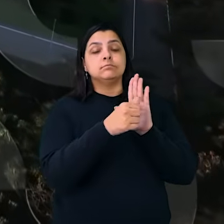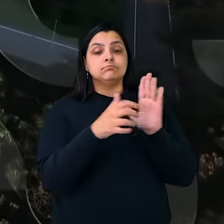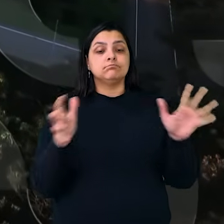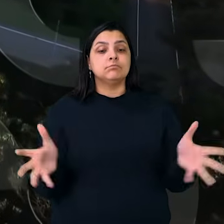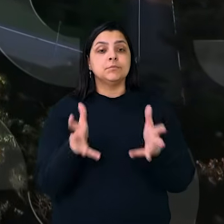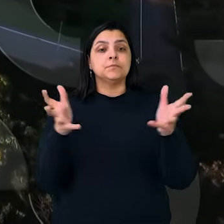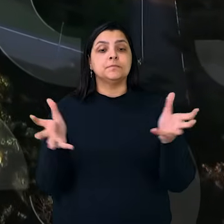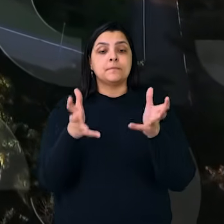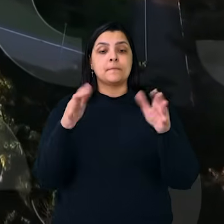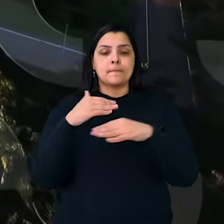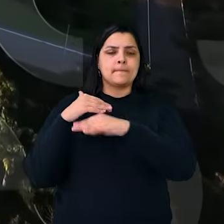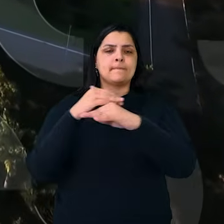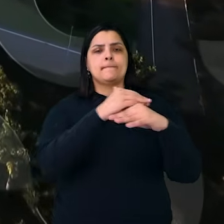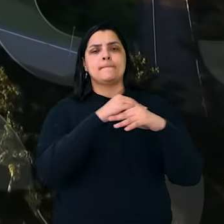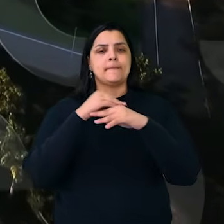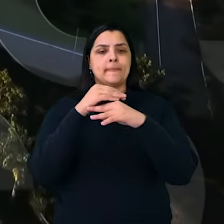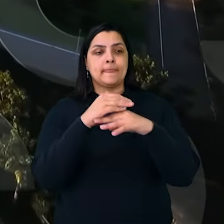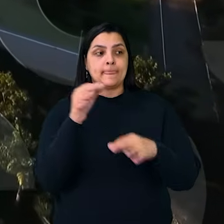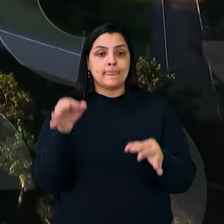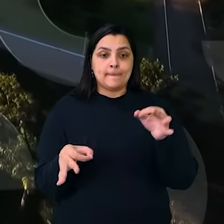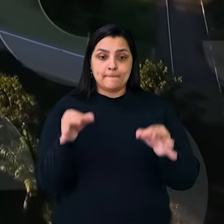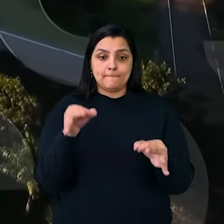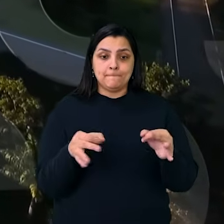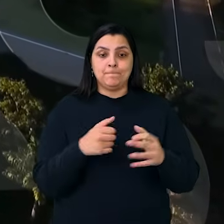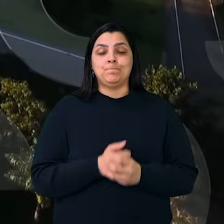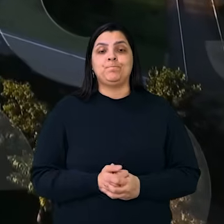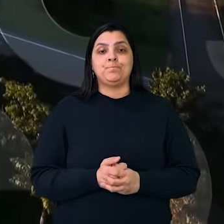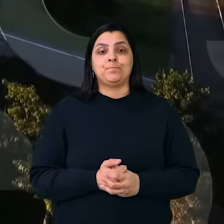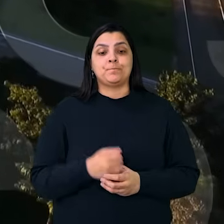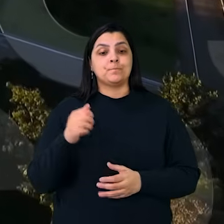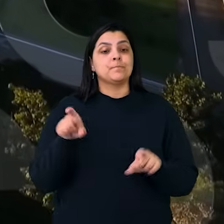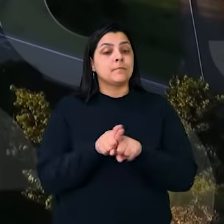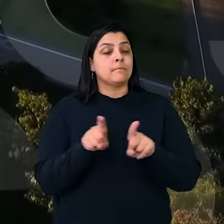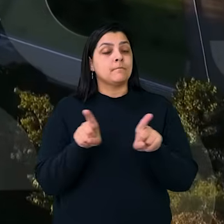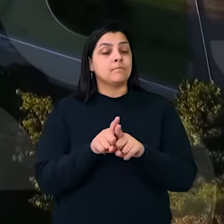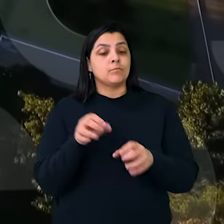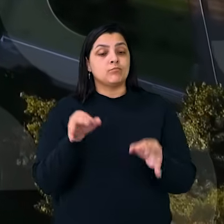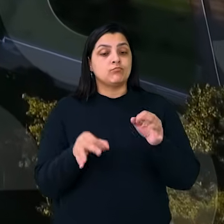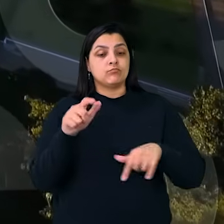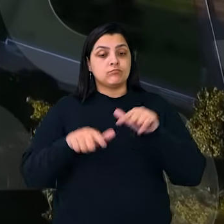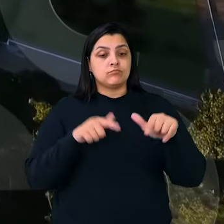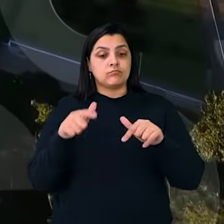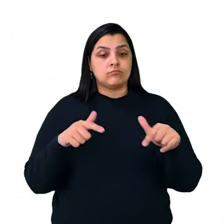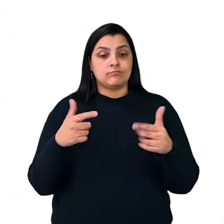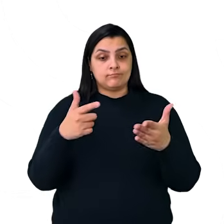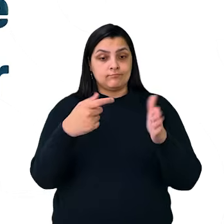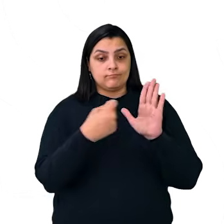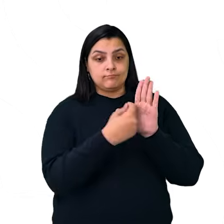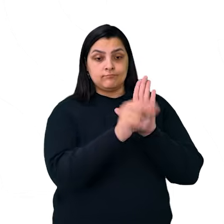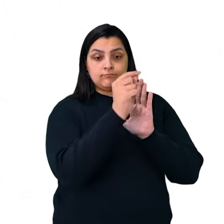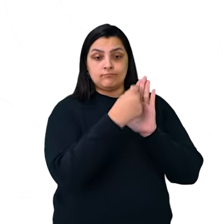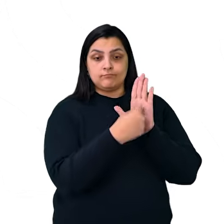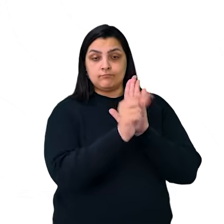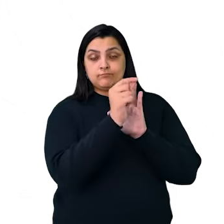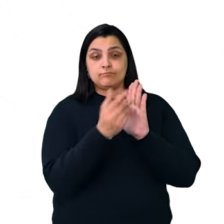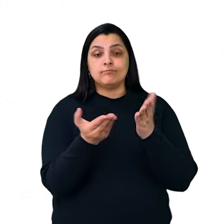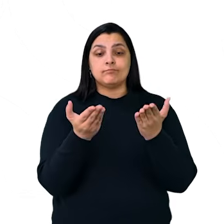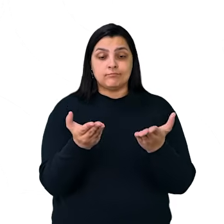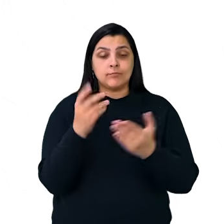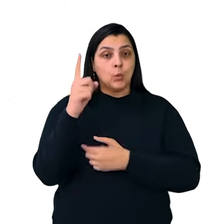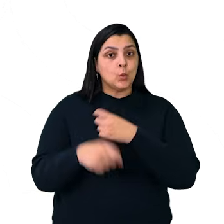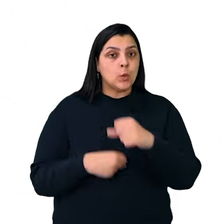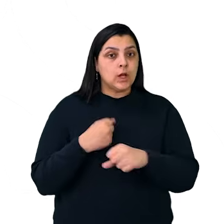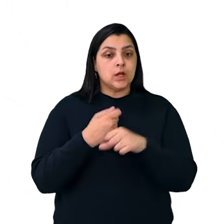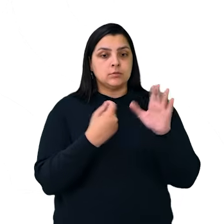pacificador para promover a uniformização de precedentes e a pacificação da Justiça do Trabalho. O reconhecimento será